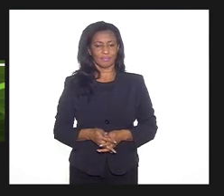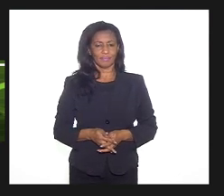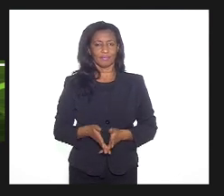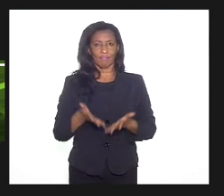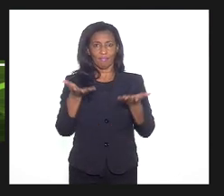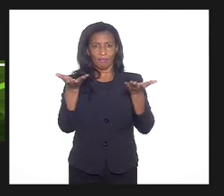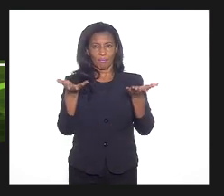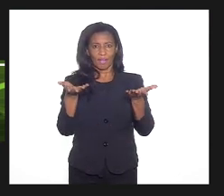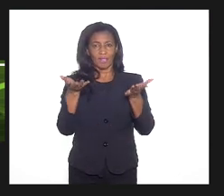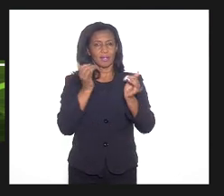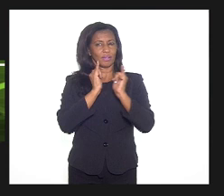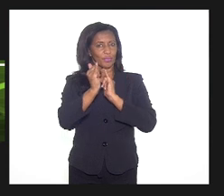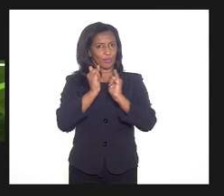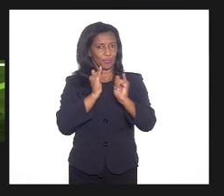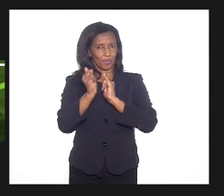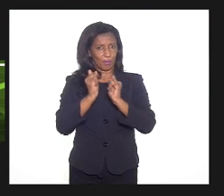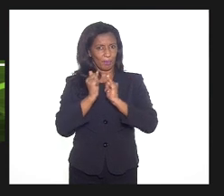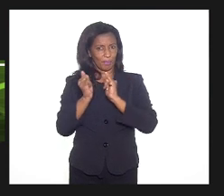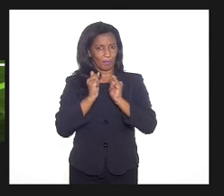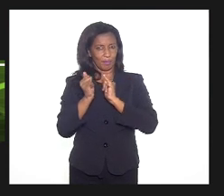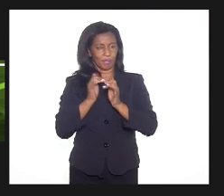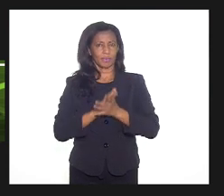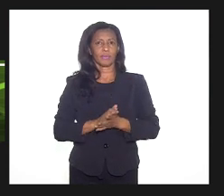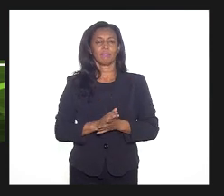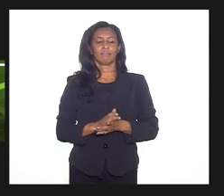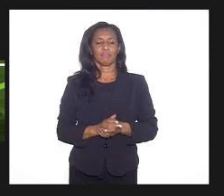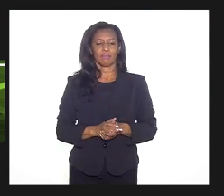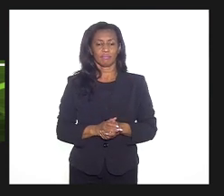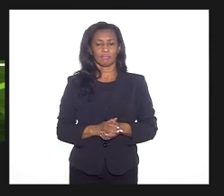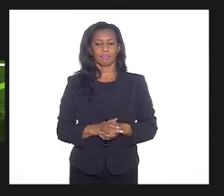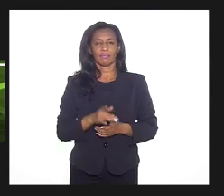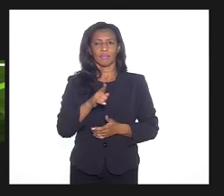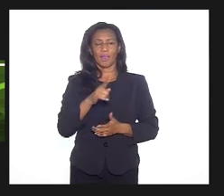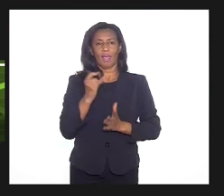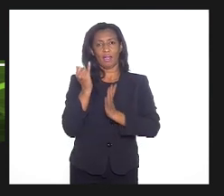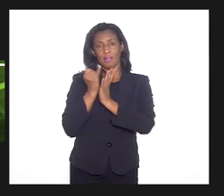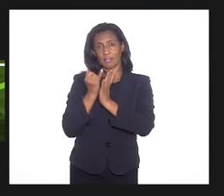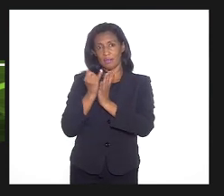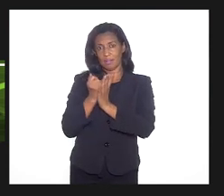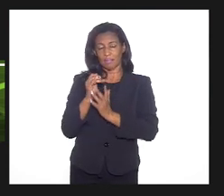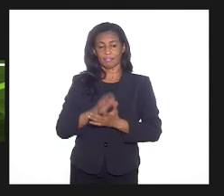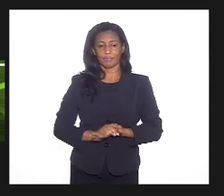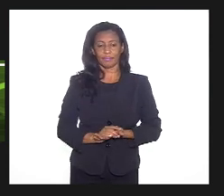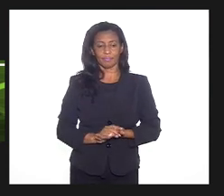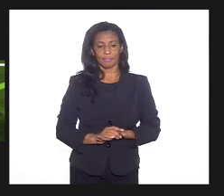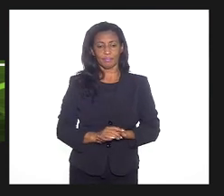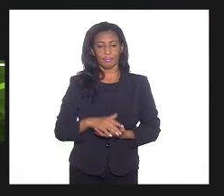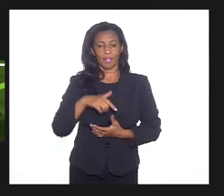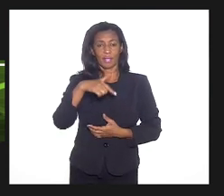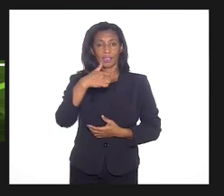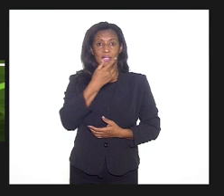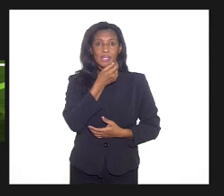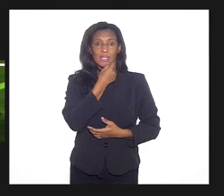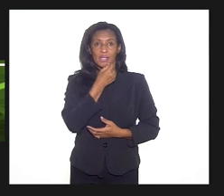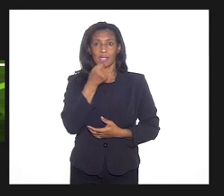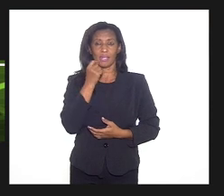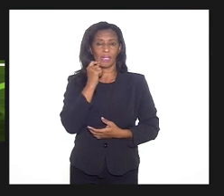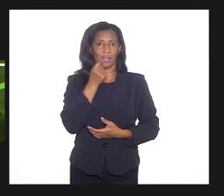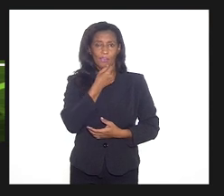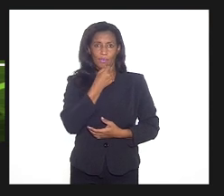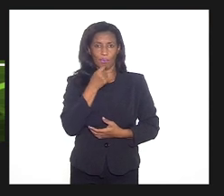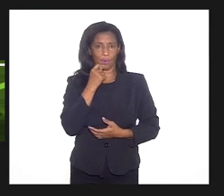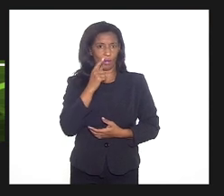esse dado, mas aqui é a composição, né, da receita. Em setembro, aqui, a gente